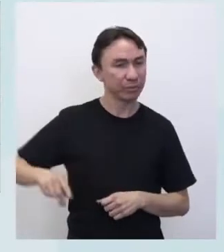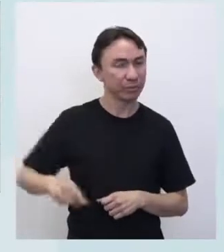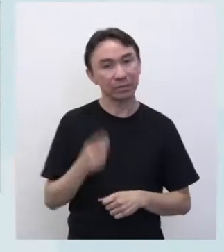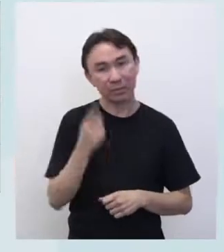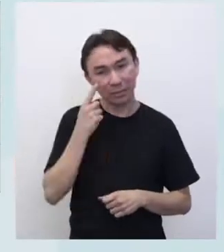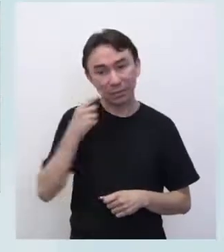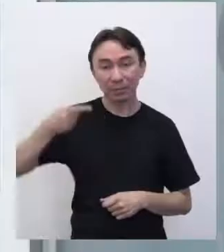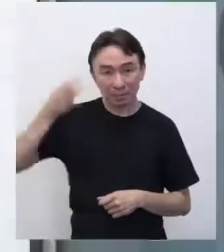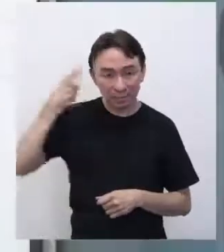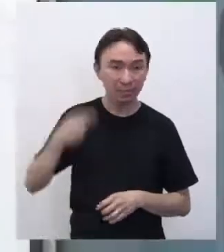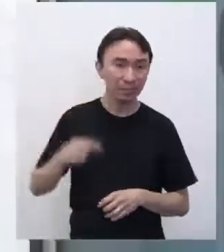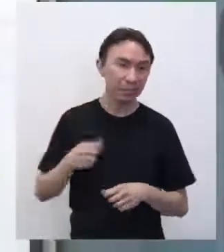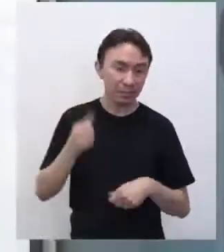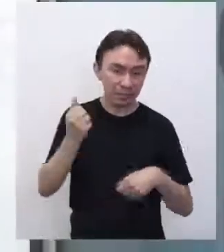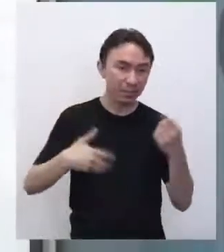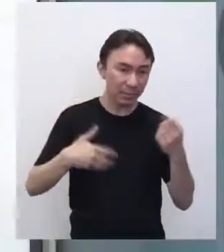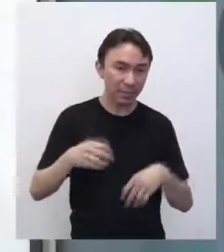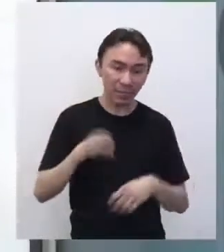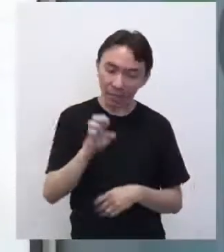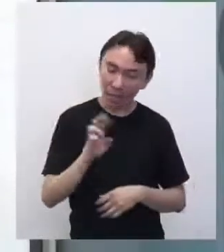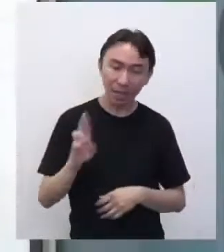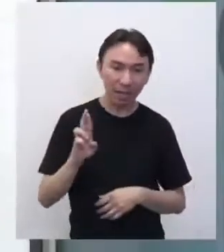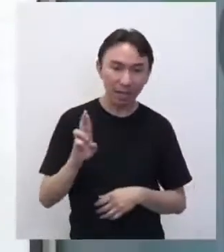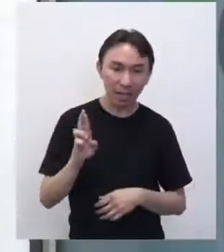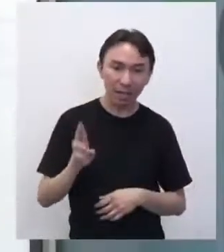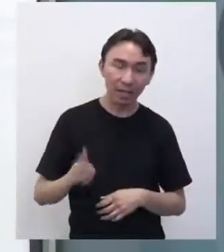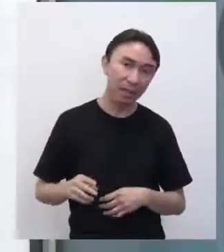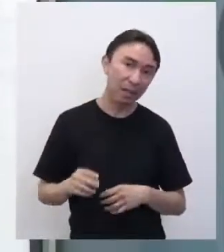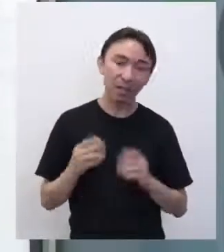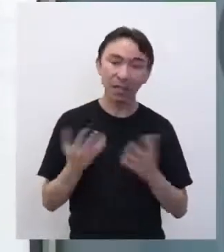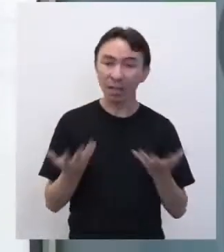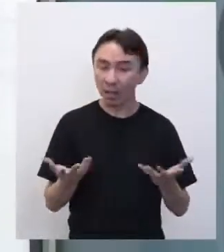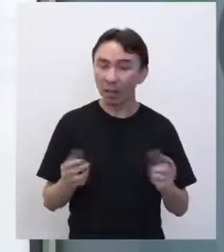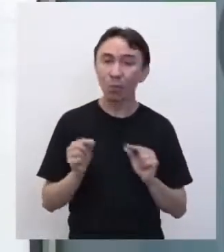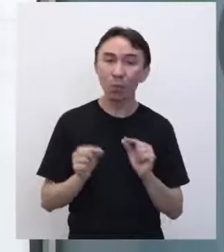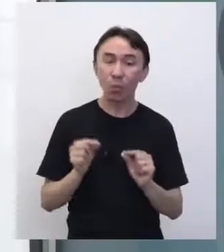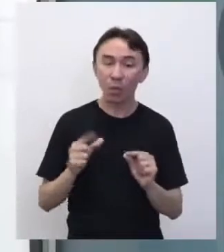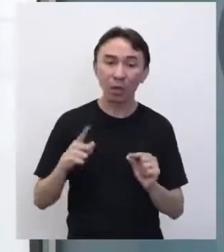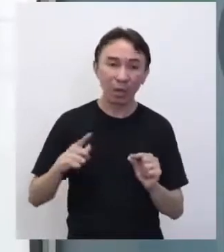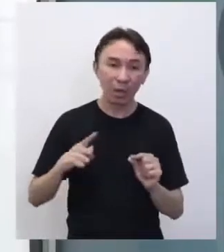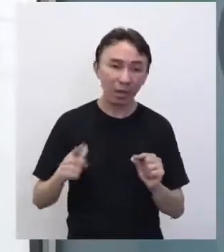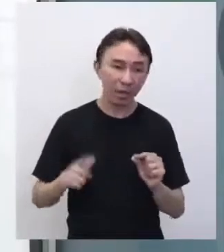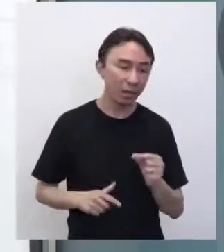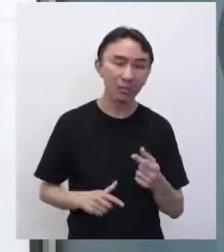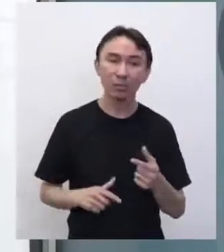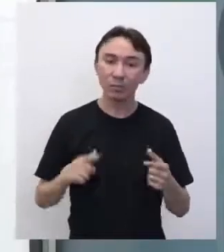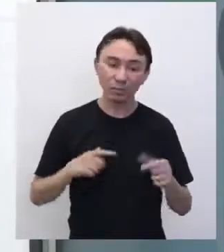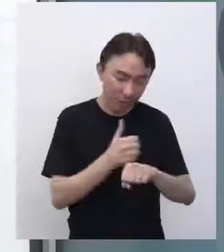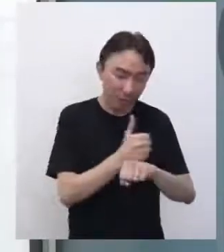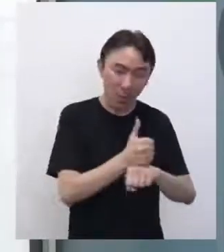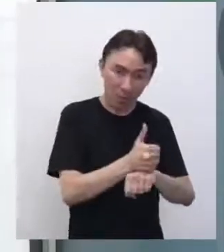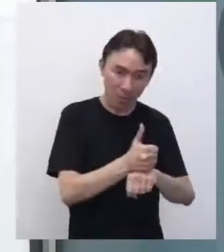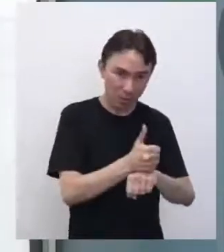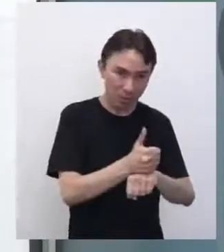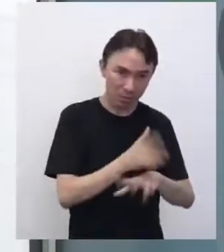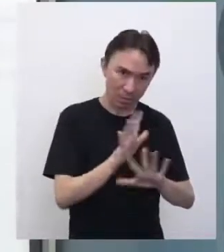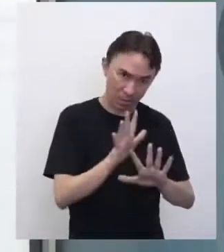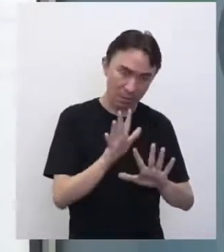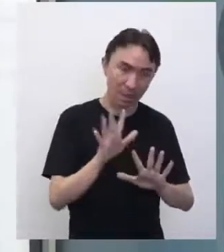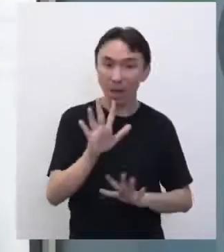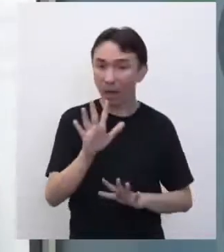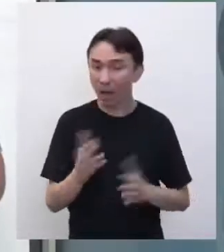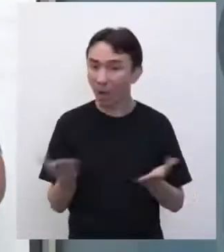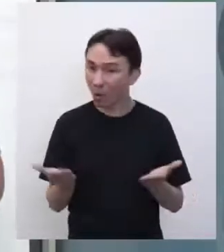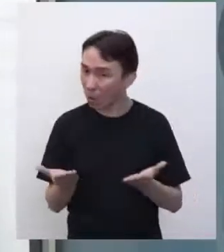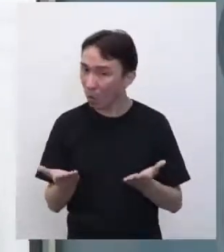das possibilidades desse ER aí no final da palavra era isso, né? Formar uma palavra que indique uma profissão. Mas no nosso caso, não